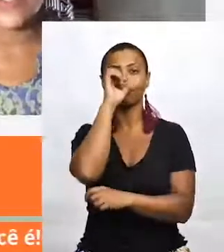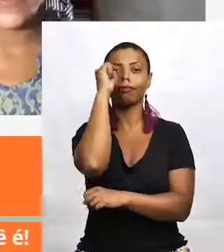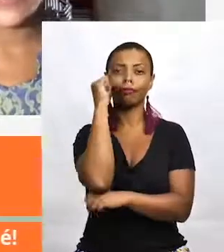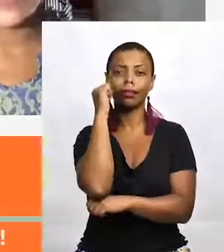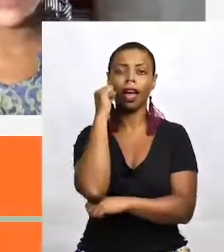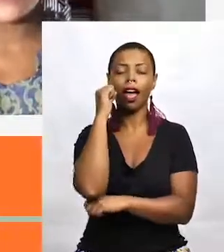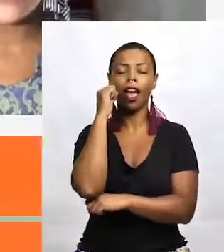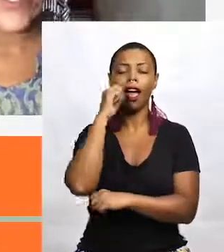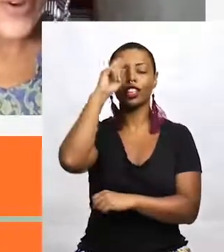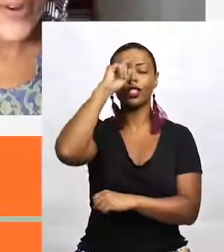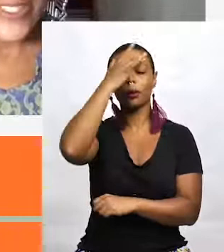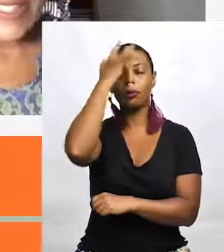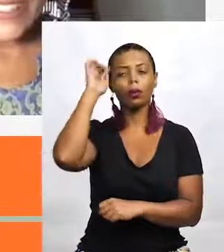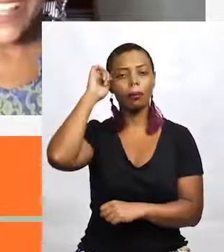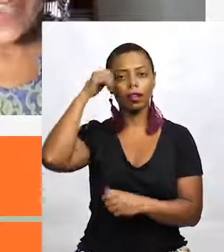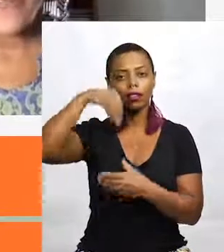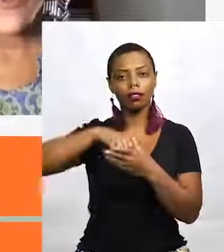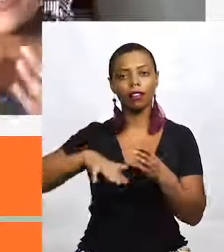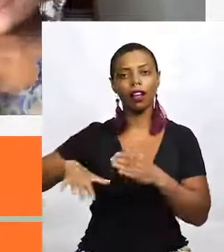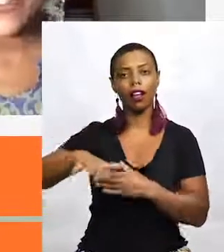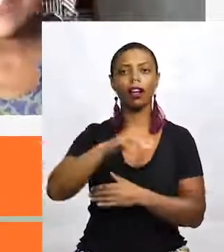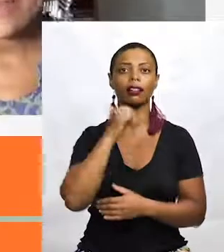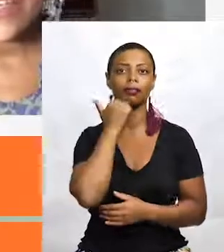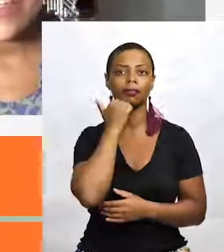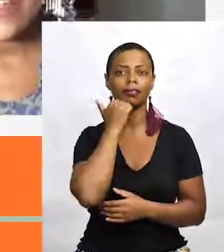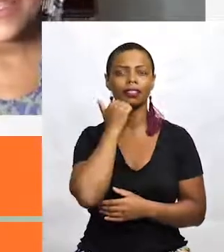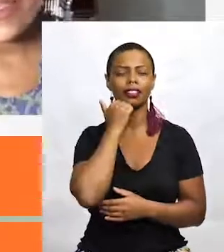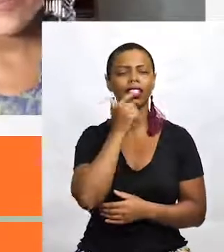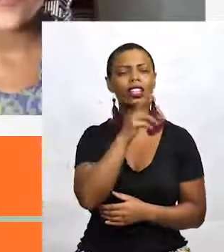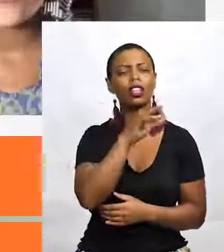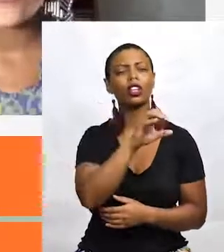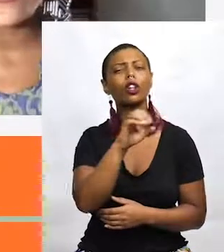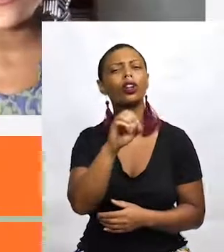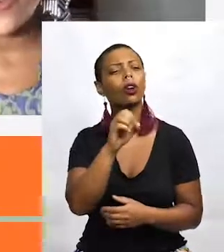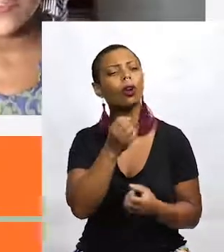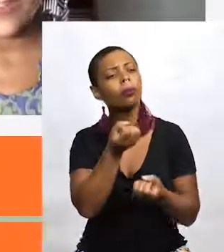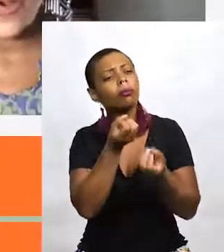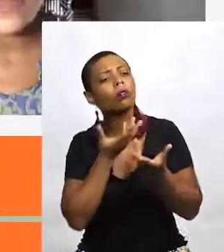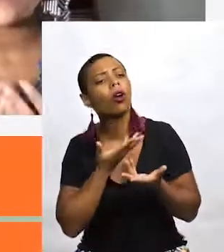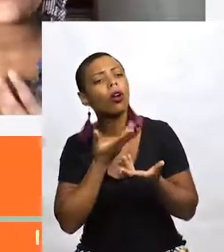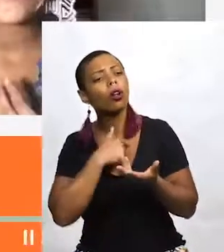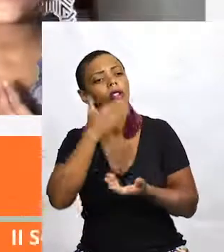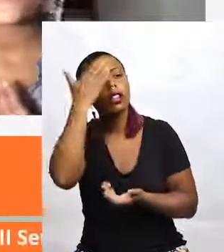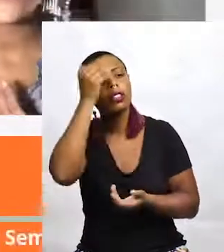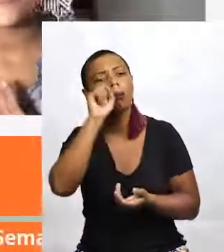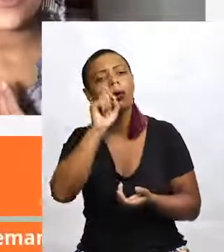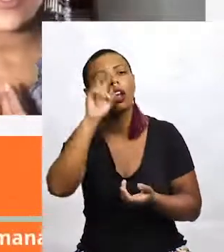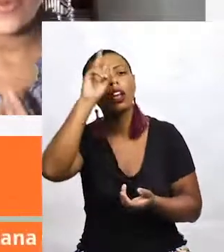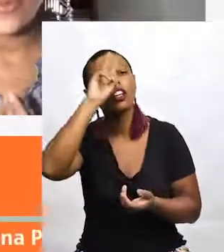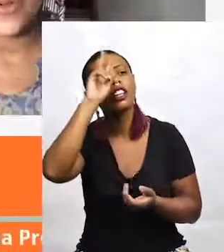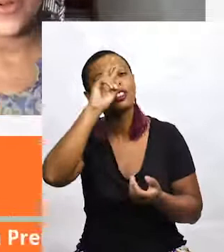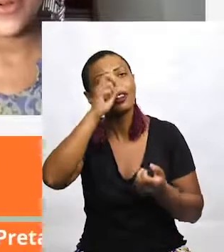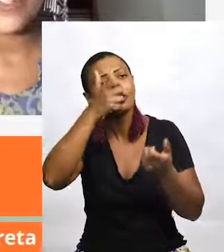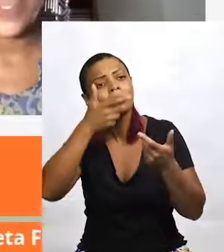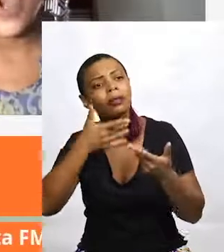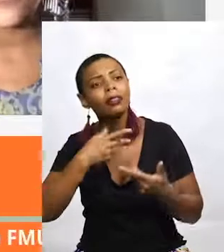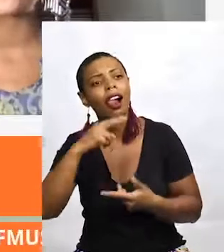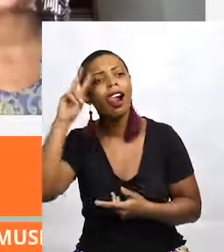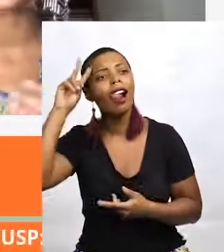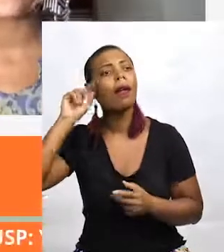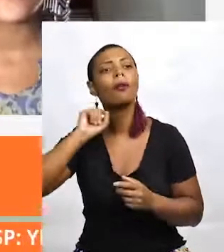na ciência. Griots, me conte o seu saber. Me conte a sua história, compartilhe conosco as suas